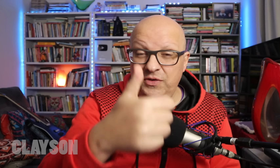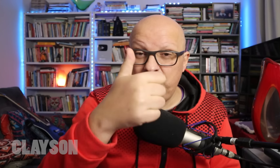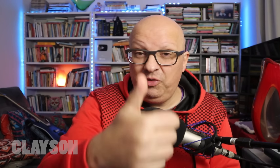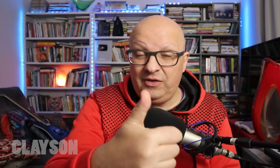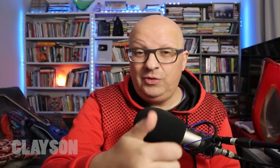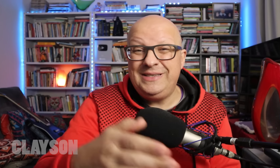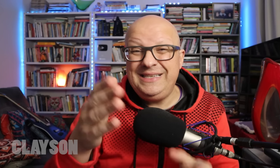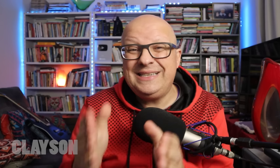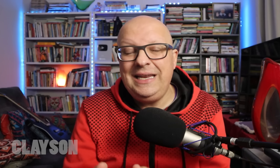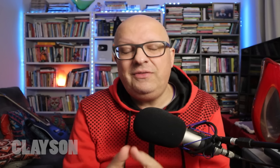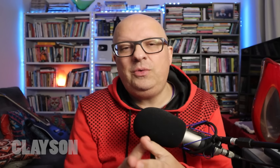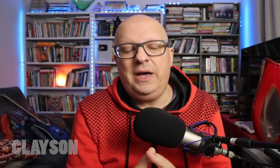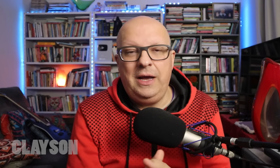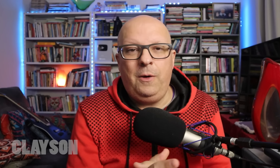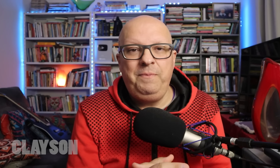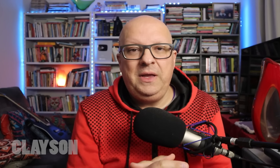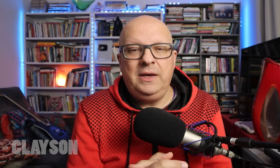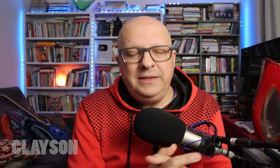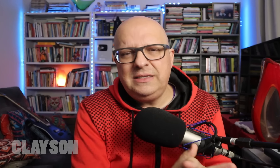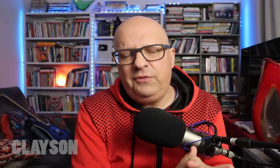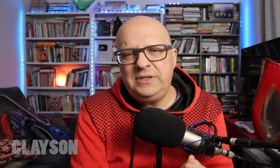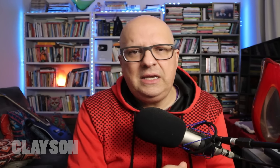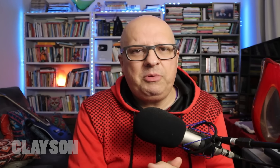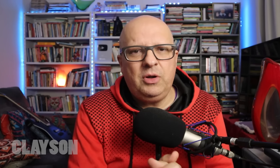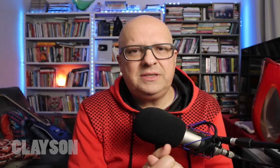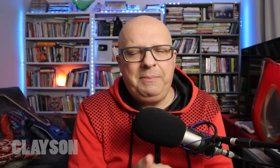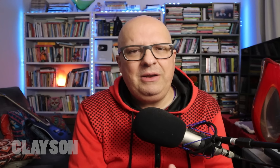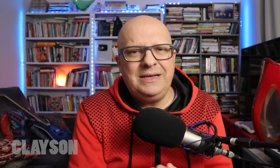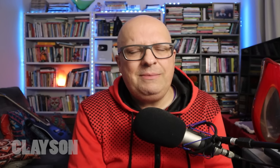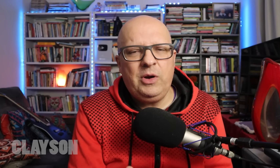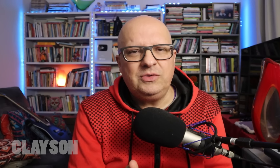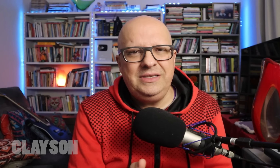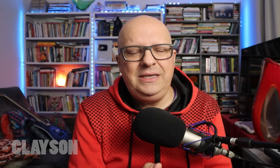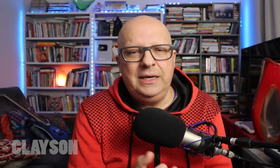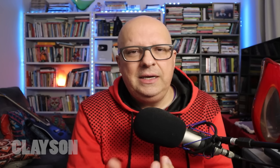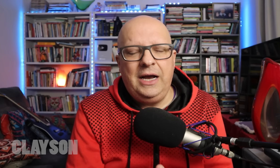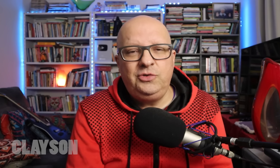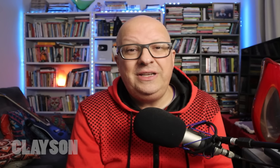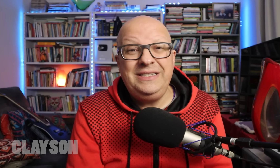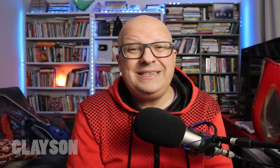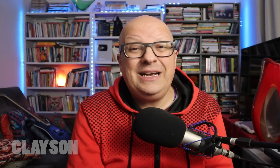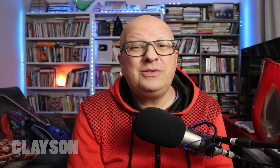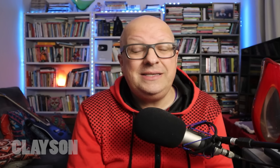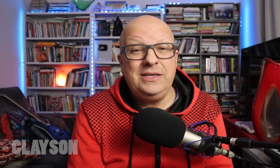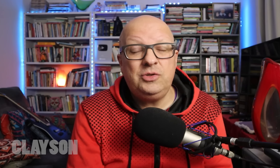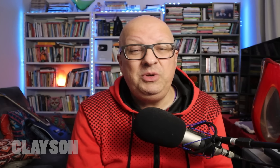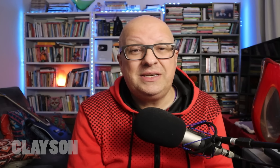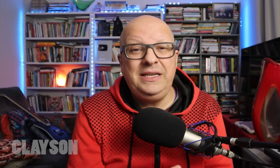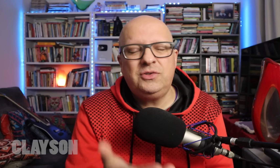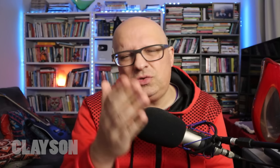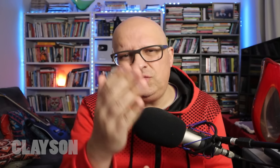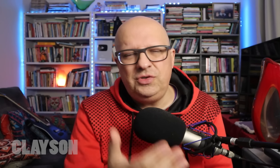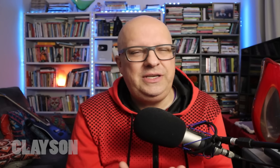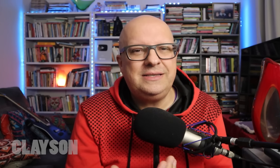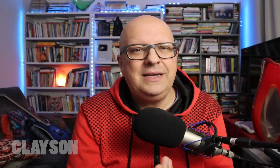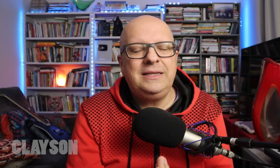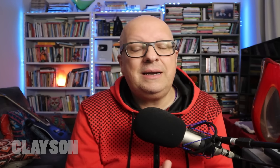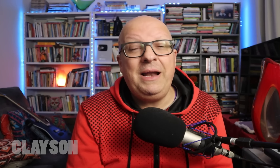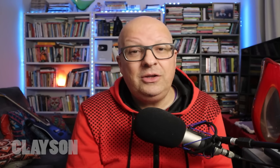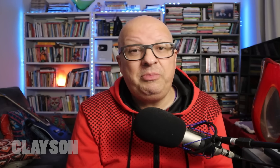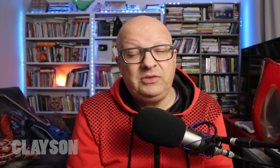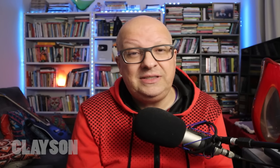o like no vídeo, por favor. Se inscreva no canal. Dê essa força aqui para o nosso trabalho. Dá essa moralzinha. Ajuda a gente a chegar aos 600 mil inscritos todos os